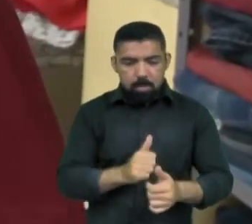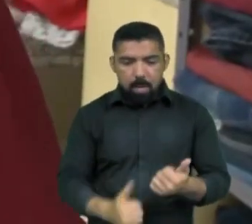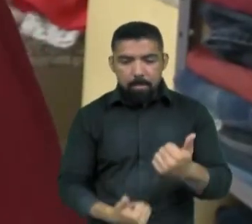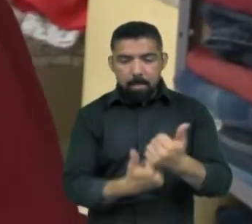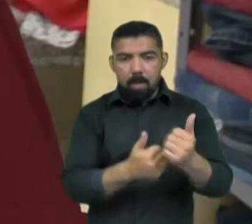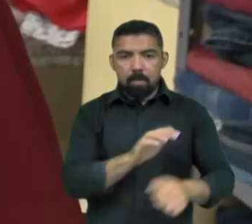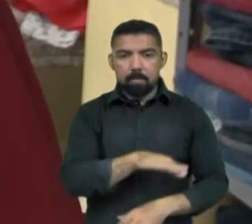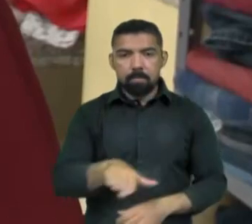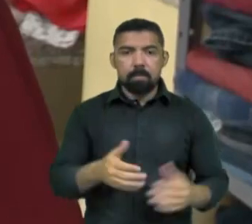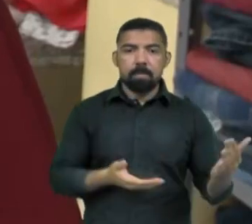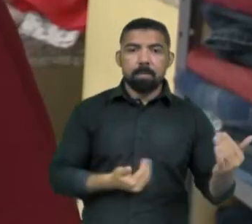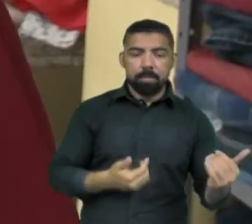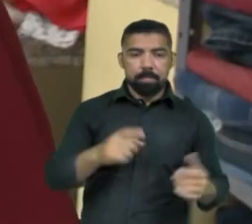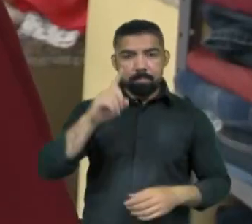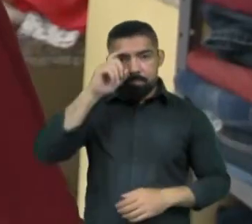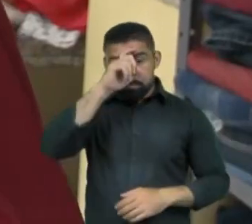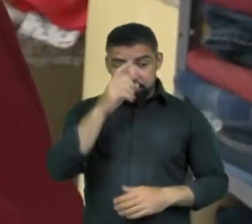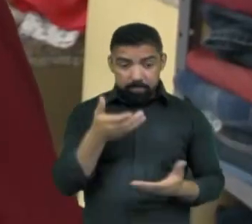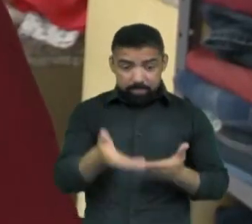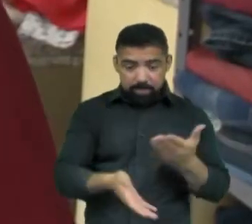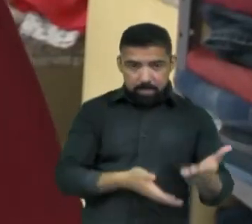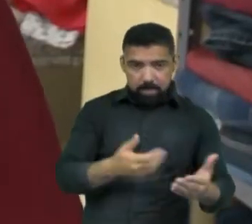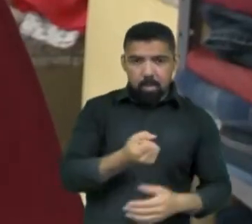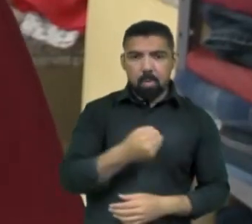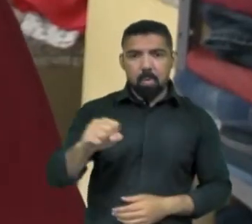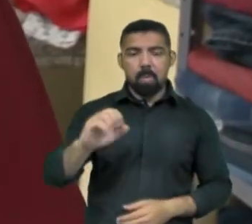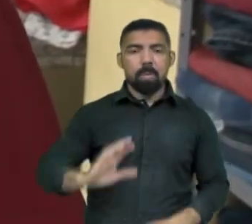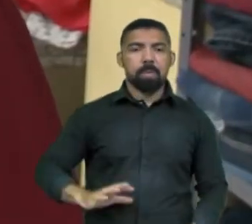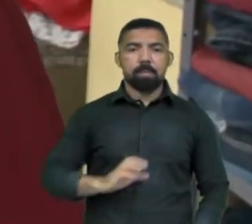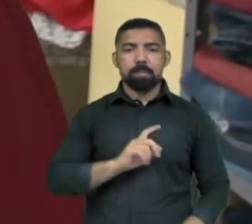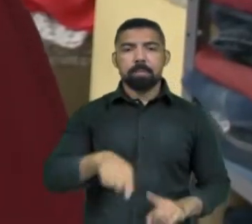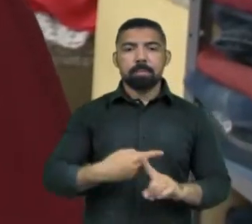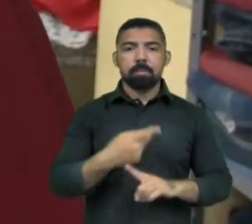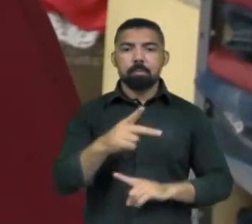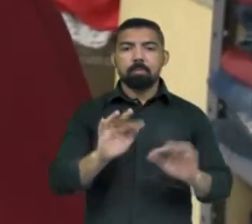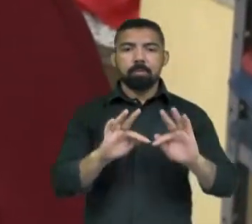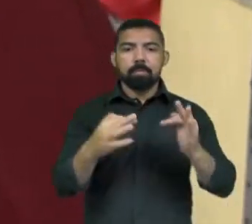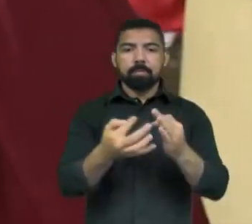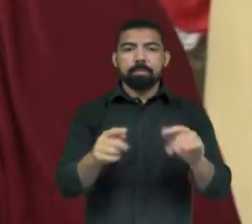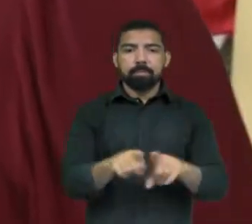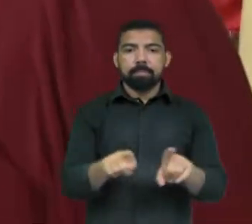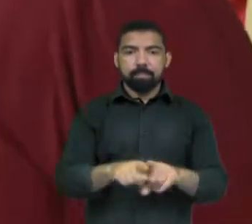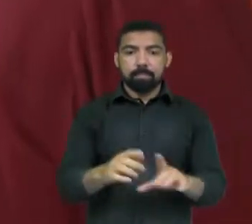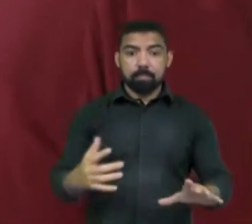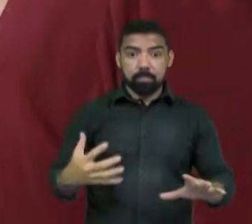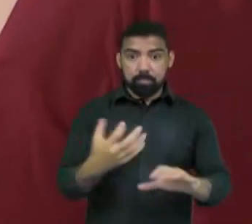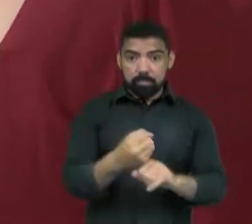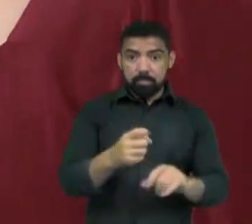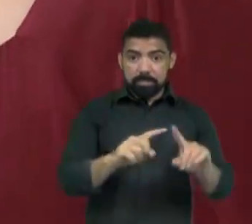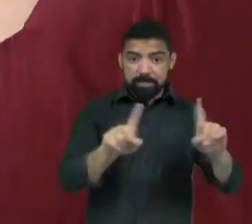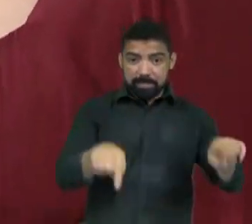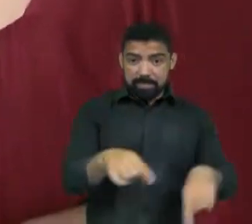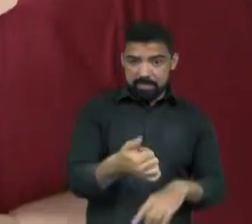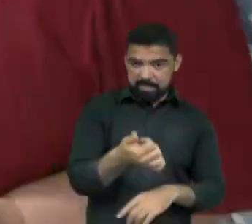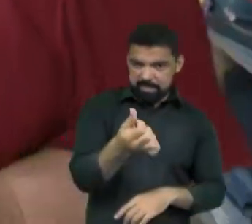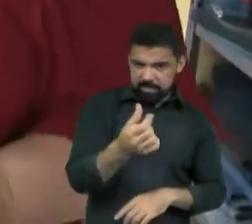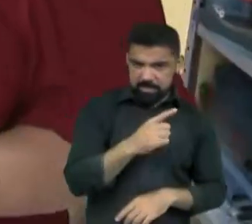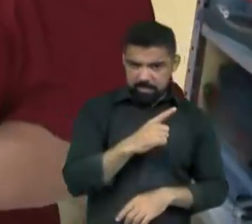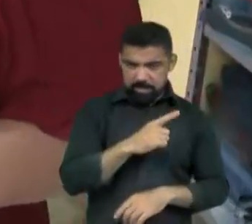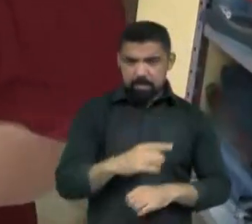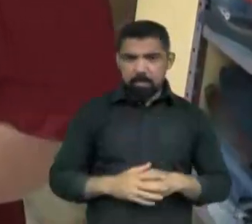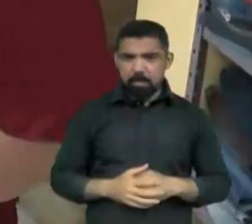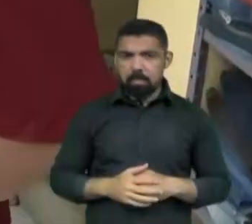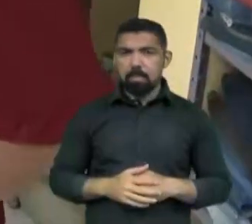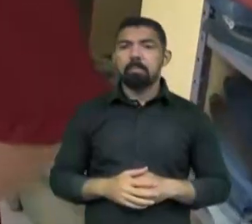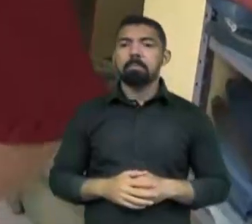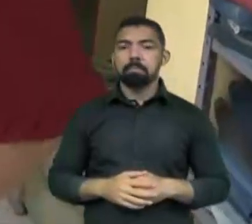no difícil tratamento contra o câncer e também apoiamos suas famílias. São 16 programas sociais, dá para destacar alguns deles?